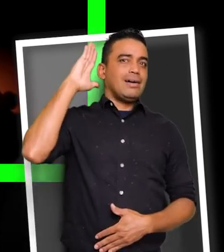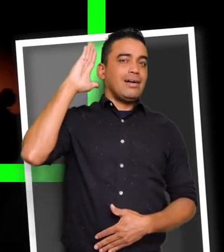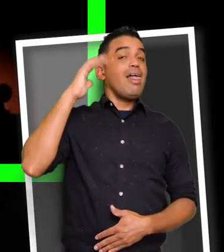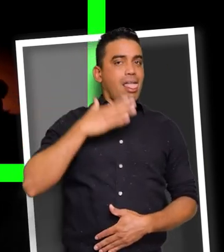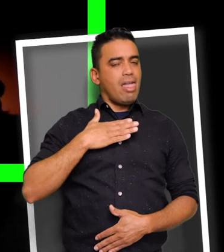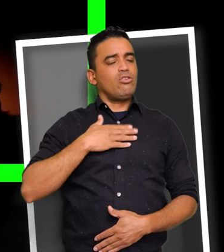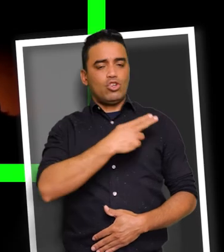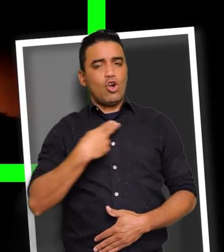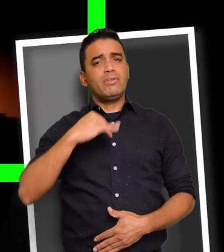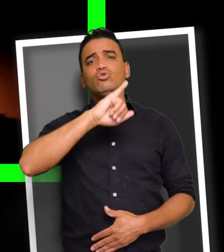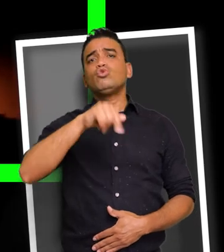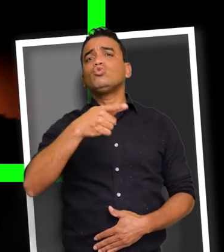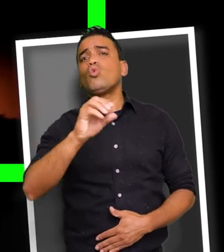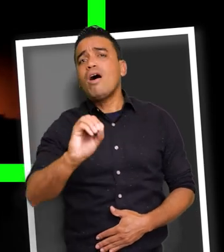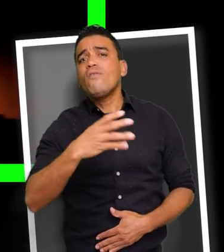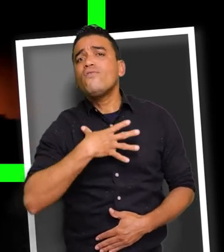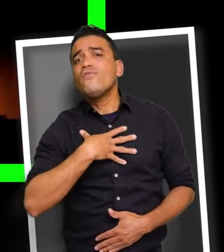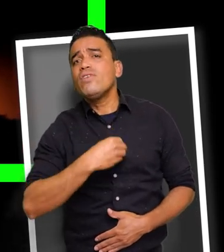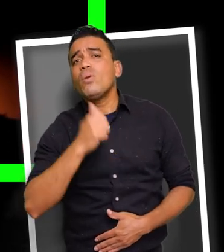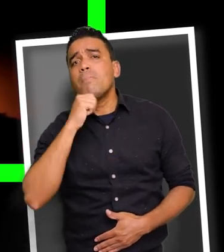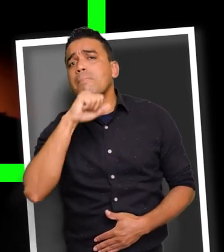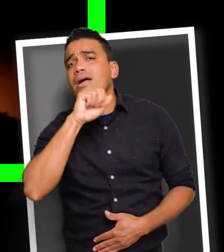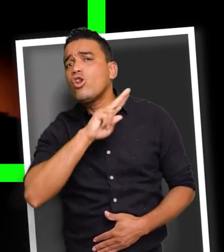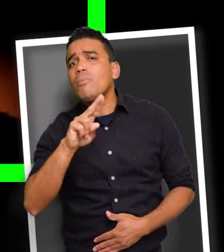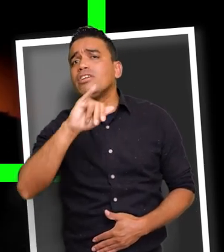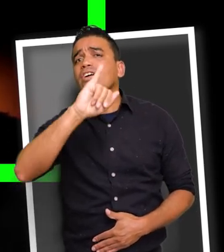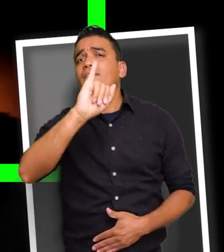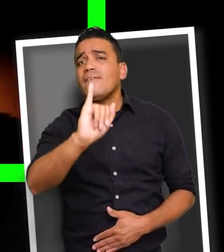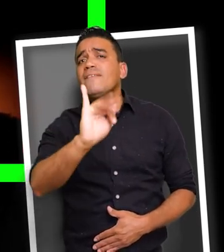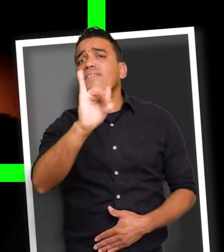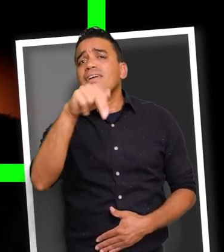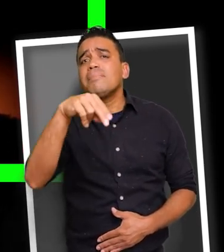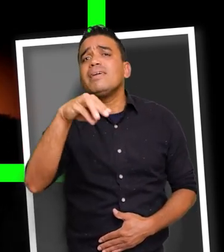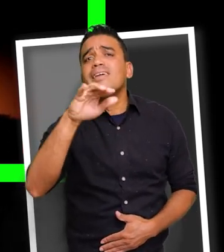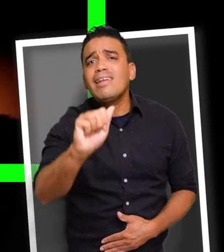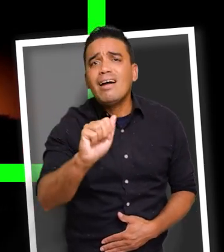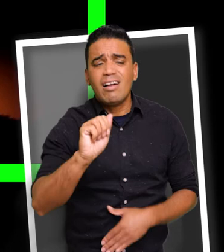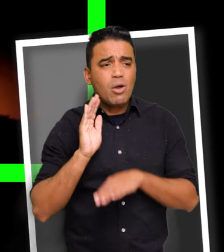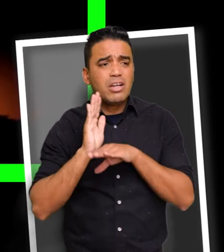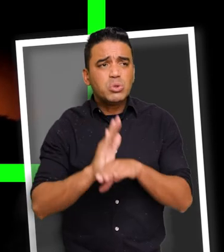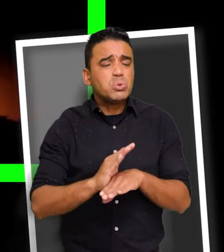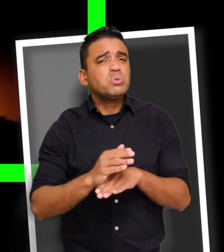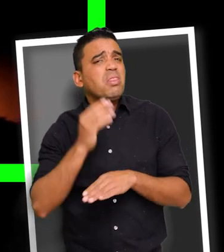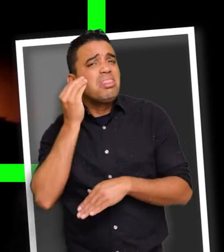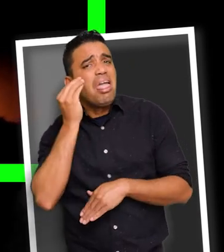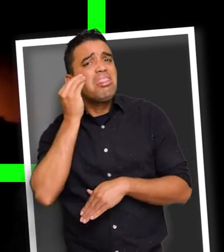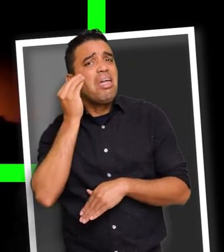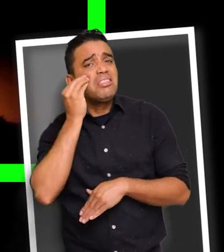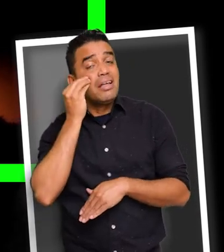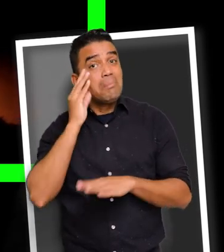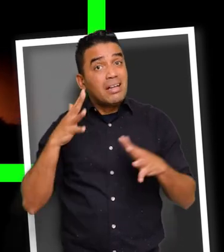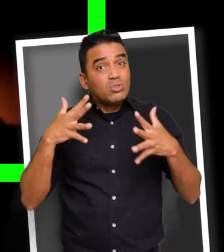Sou João, filho de Firmina. Não ajudo tanto quanto a minha permuta, mas para não